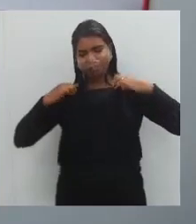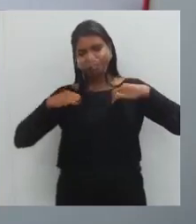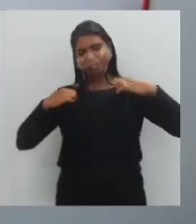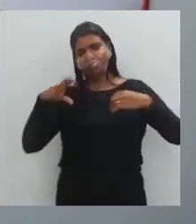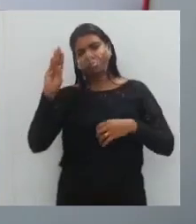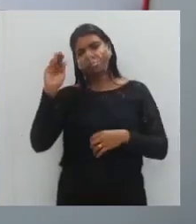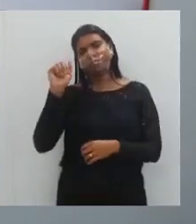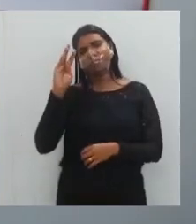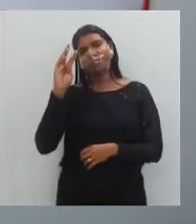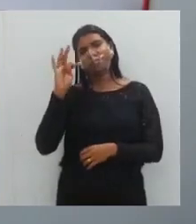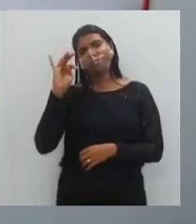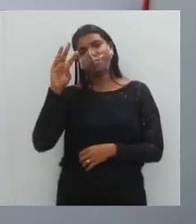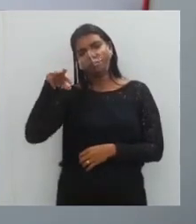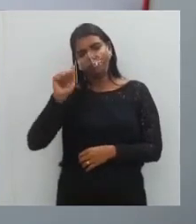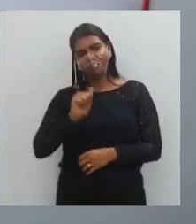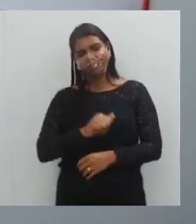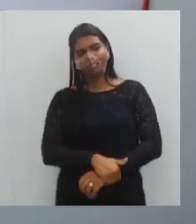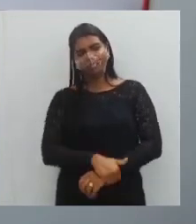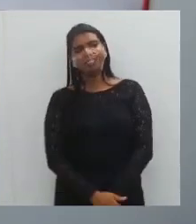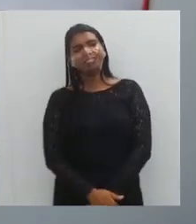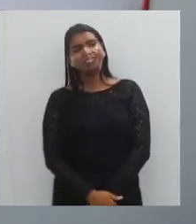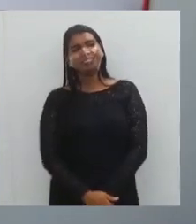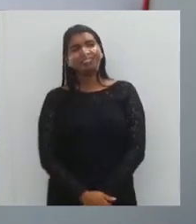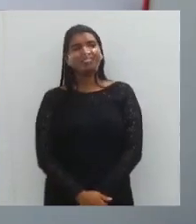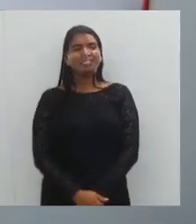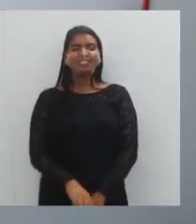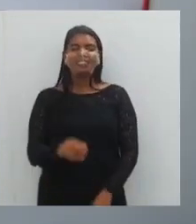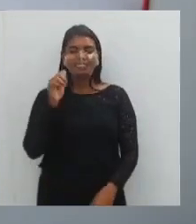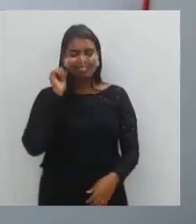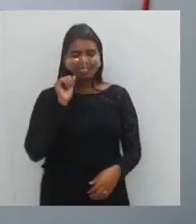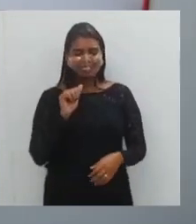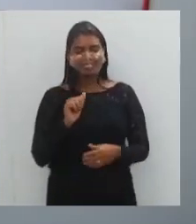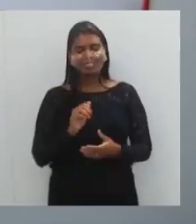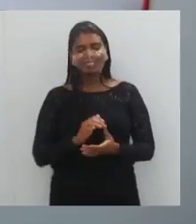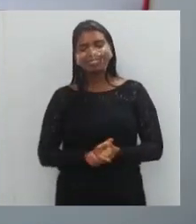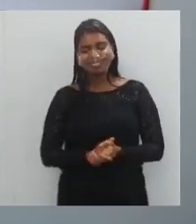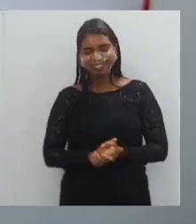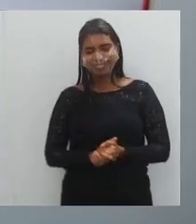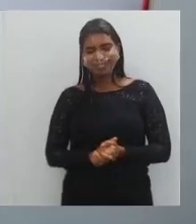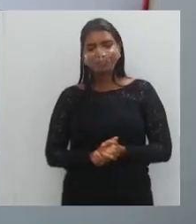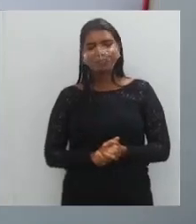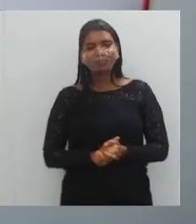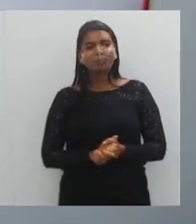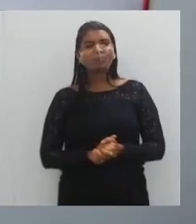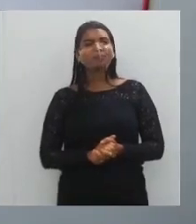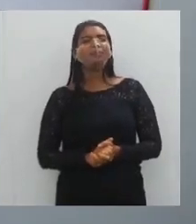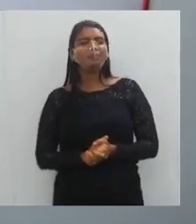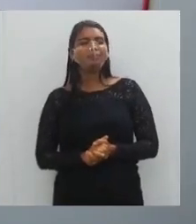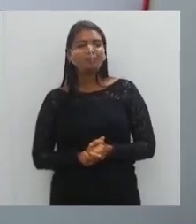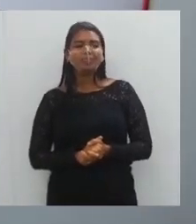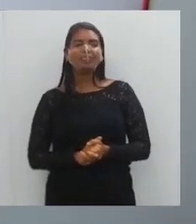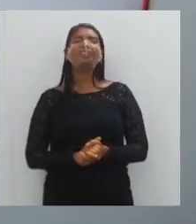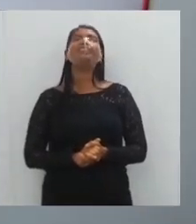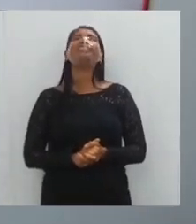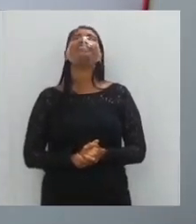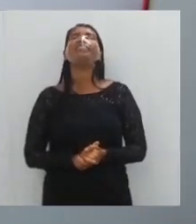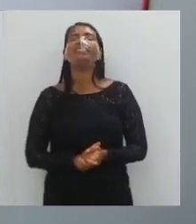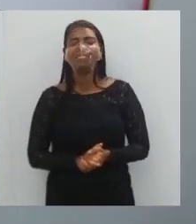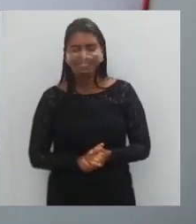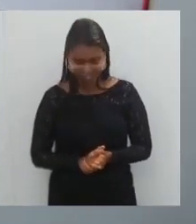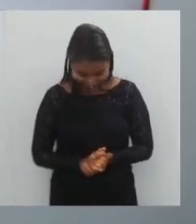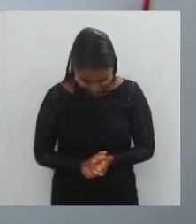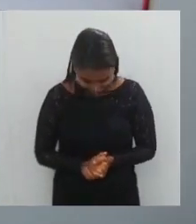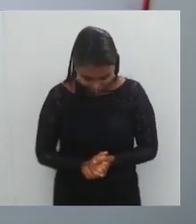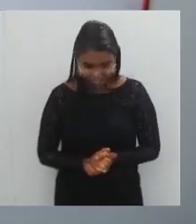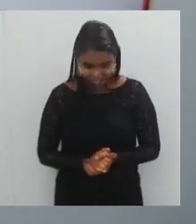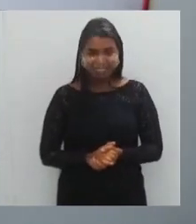blusa do Batiguel, né? Porque eu sou menina, tá certo? Então eu estou aqui pela produção, por uma